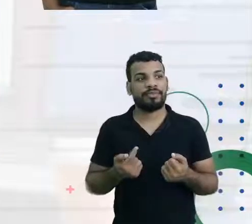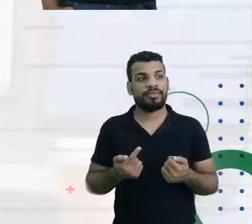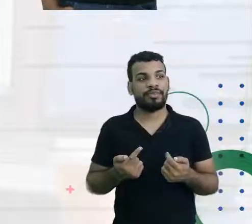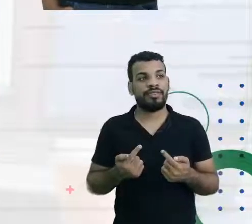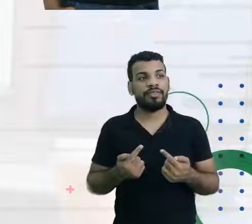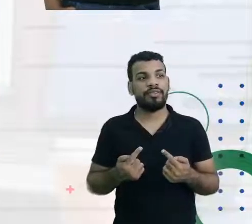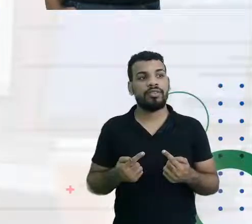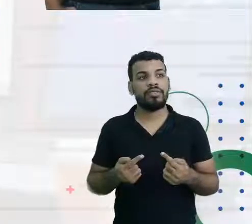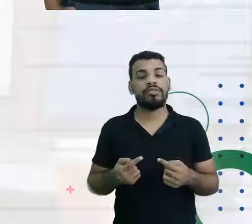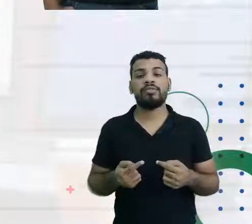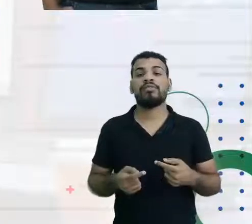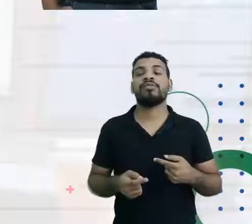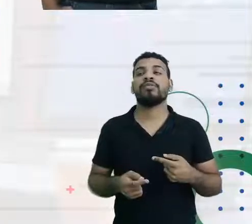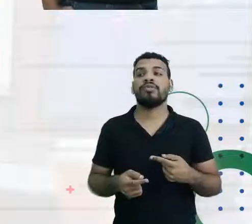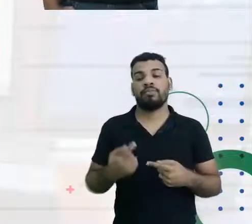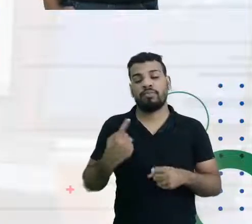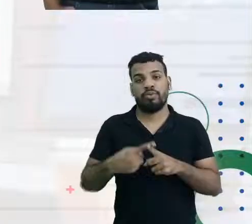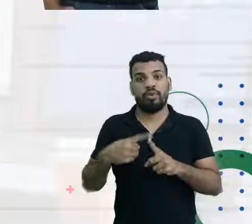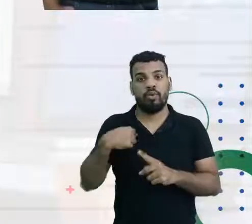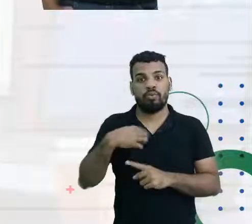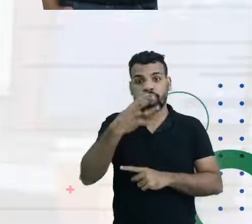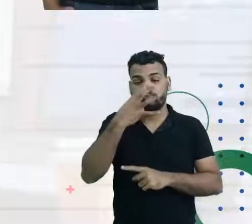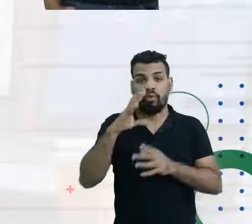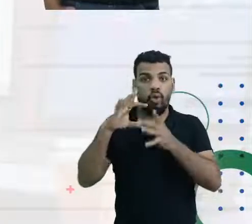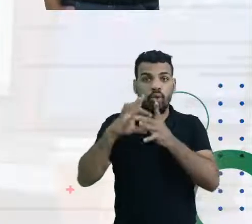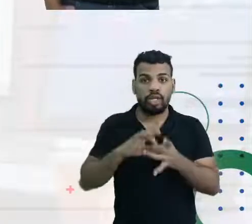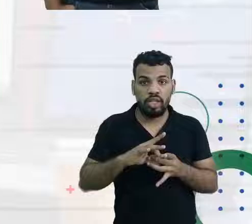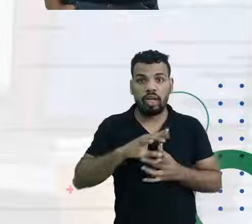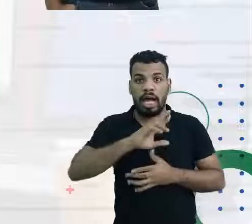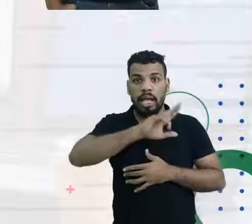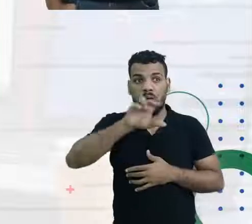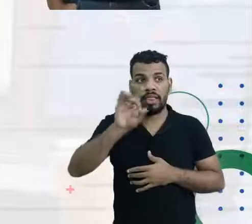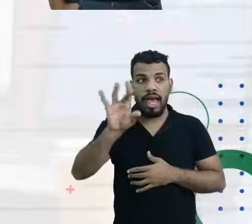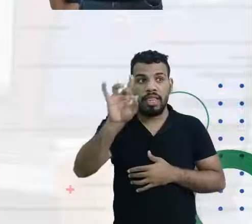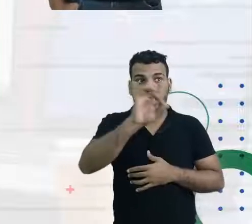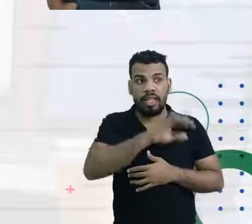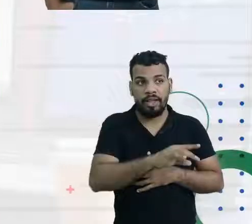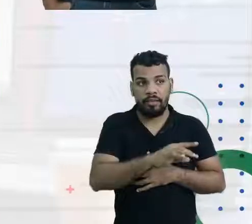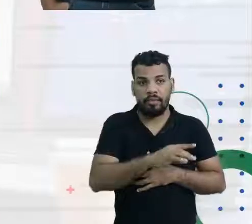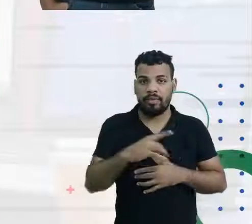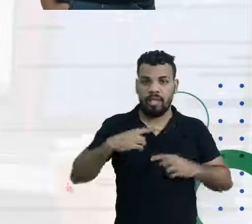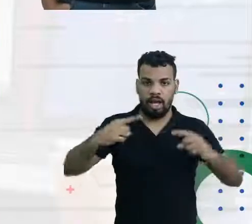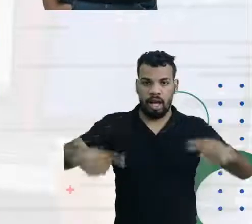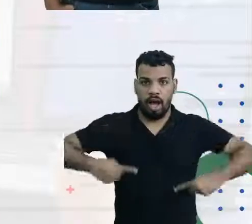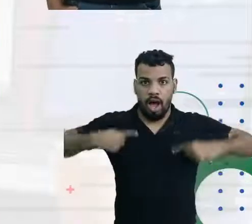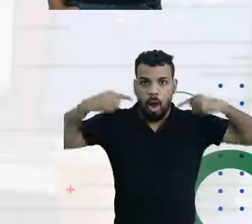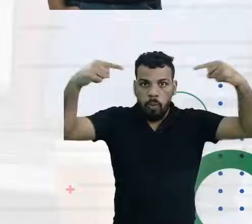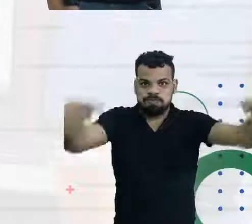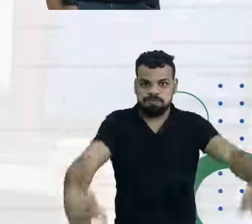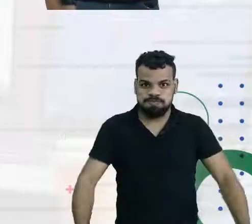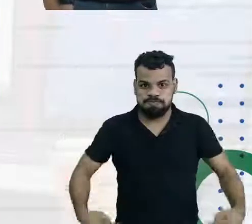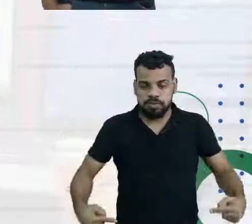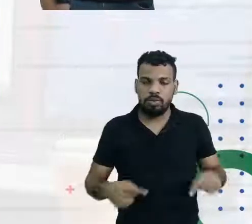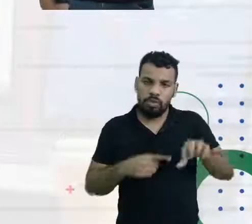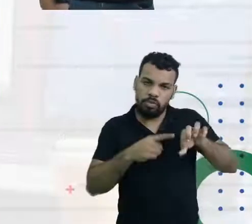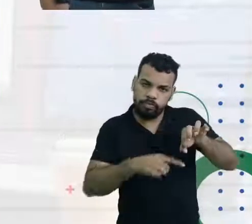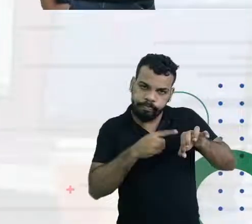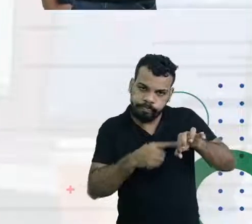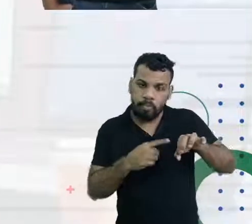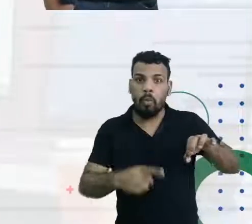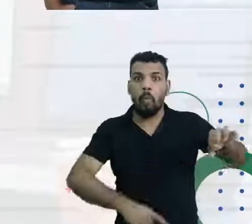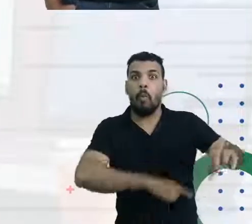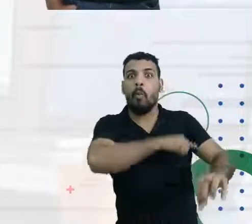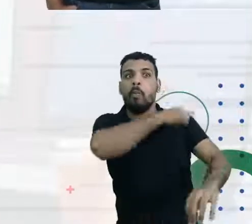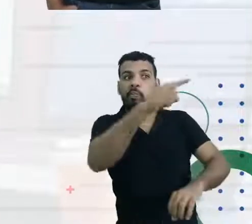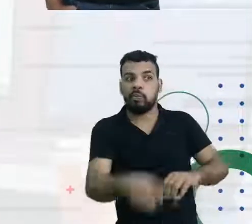porque eu consigo enxergar aqui todo o contexto que os veículos estão inseridos, né? As rodas grandes, a gente vê que os